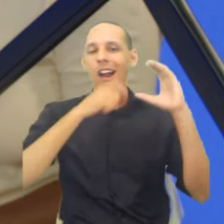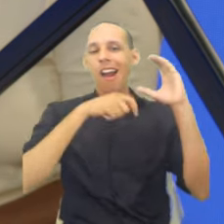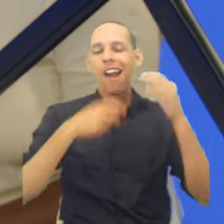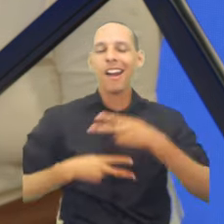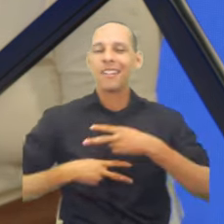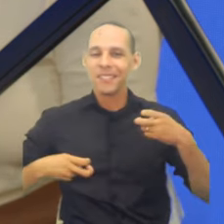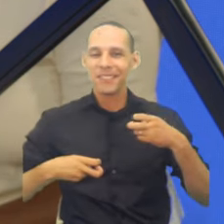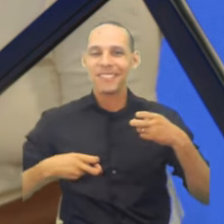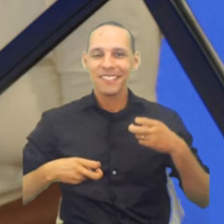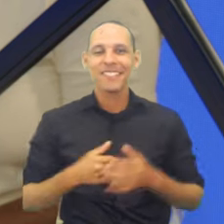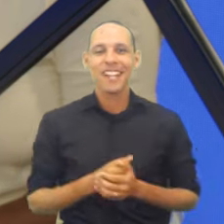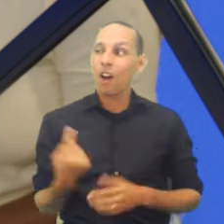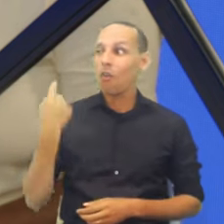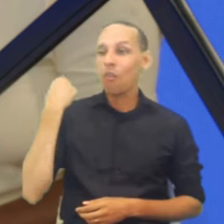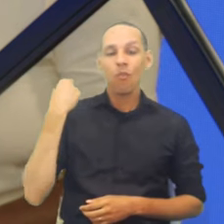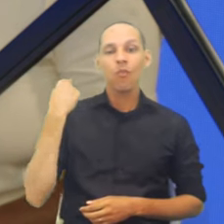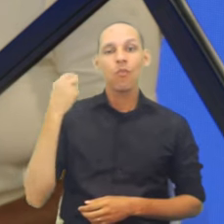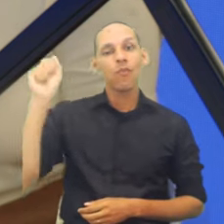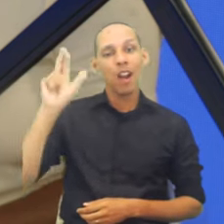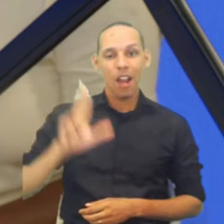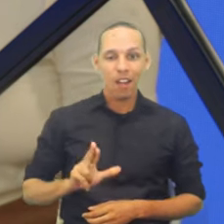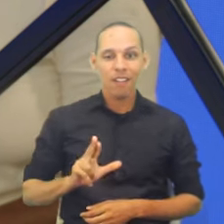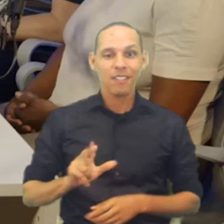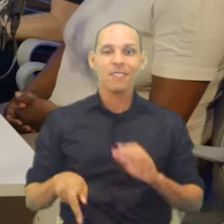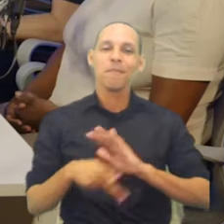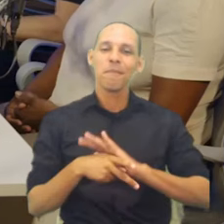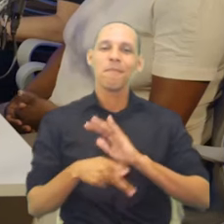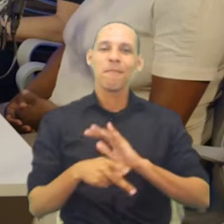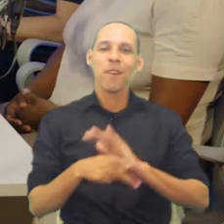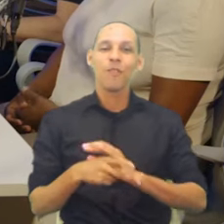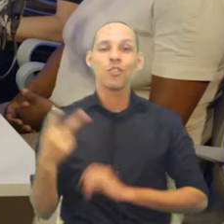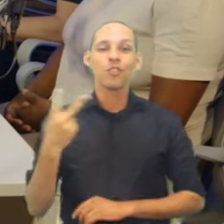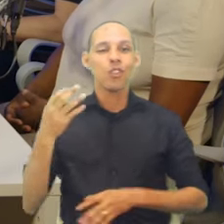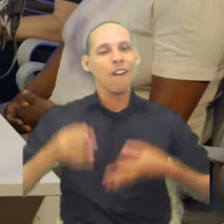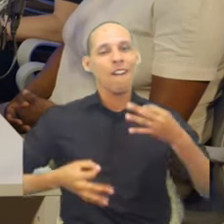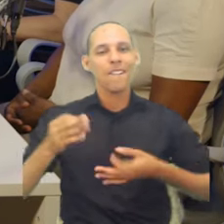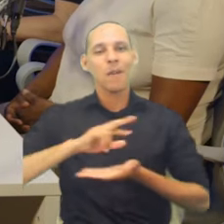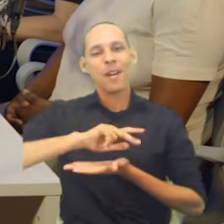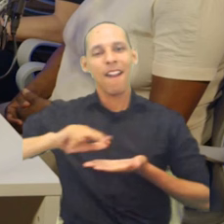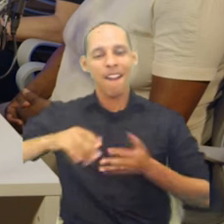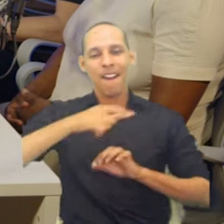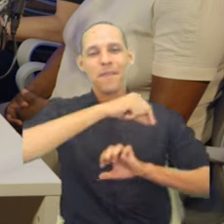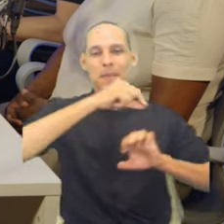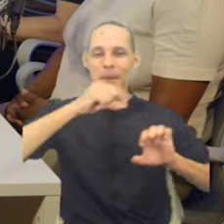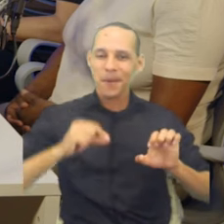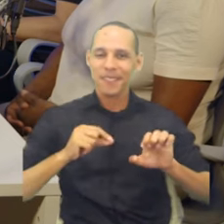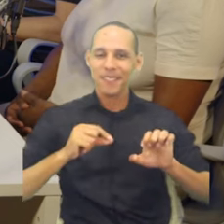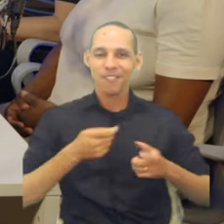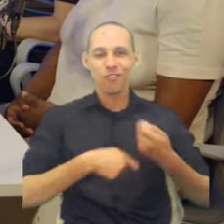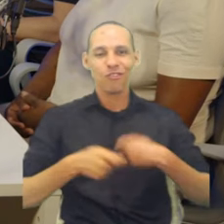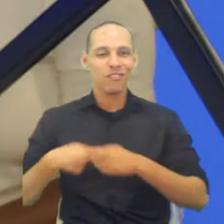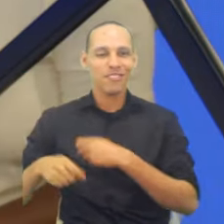Com um fundo azul com o fundo do fórum do segundo Fórum de diversidade e empreendedorismo e negócios